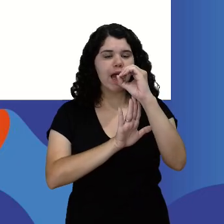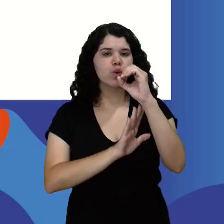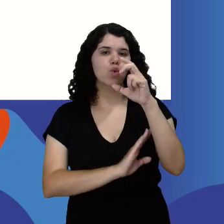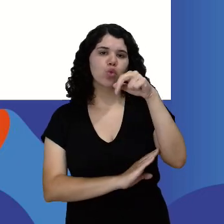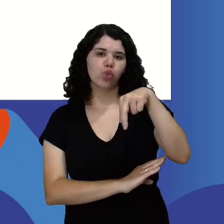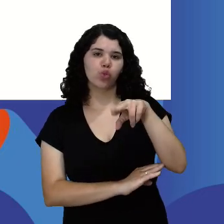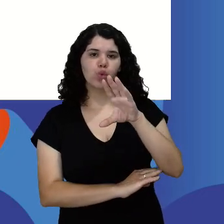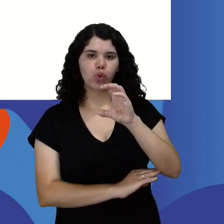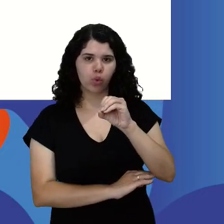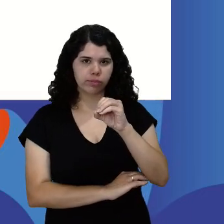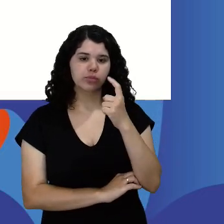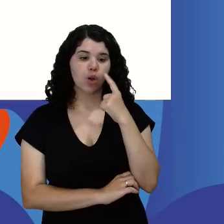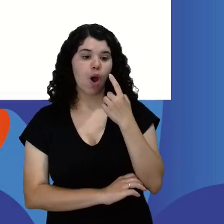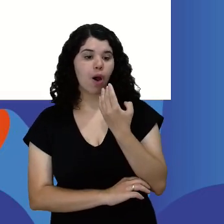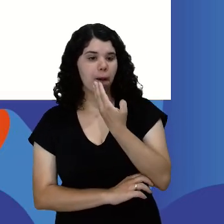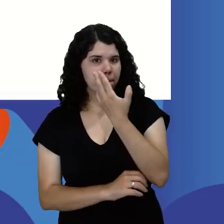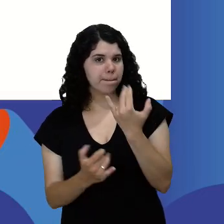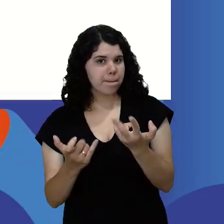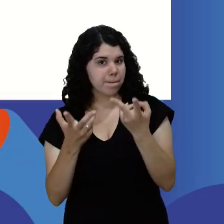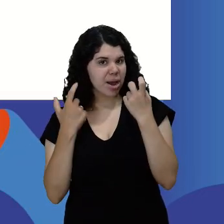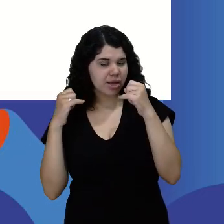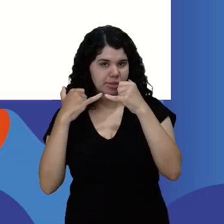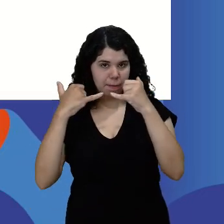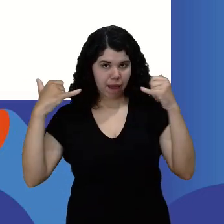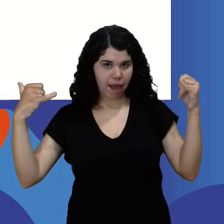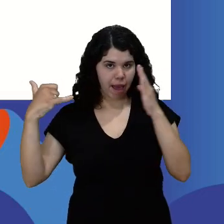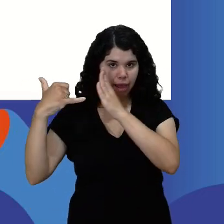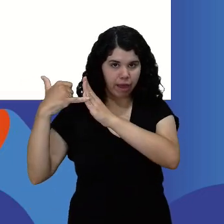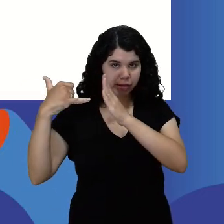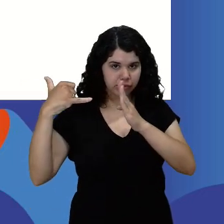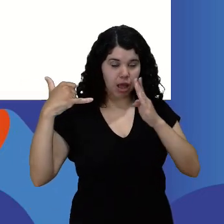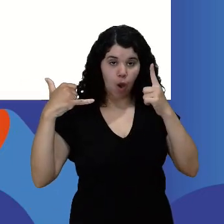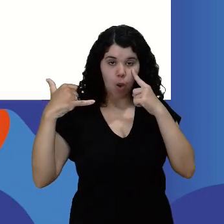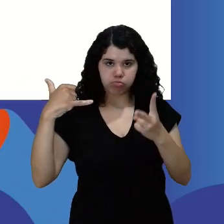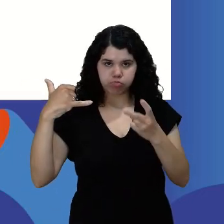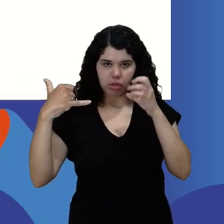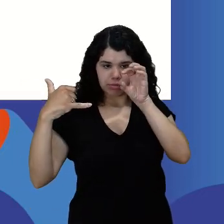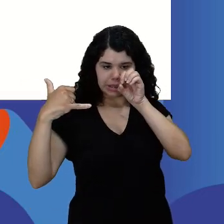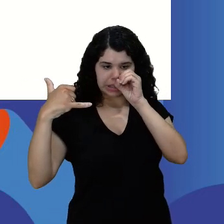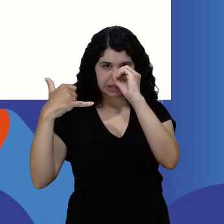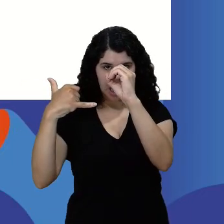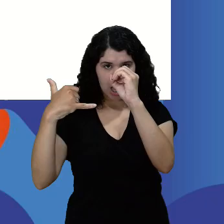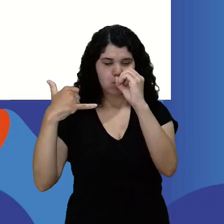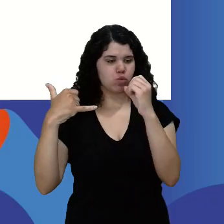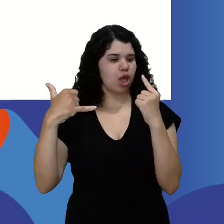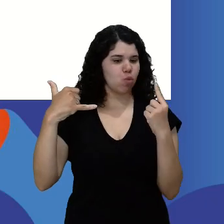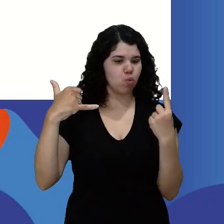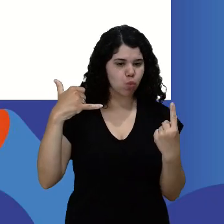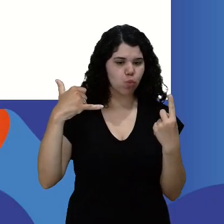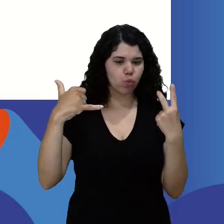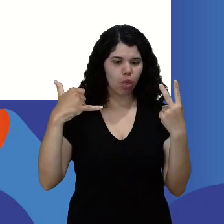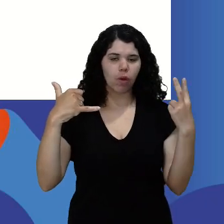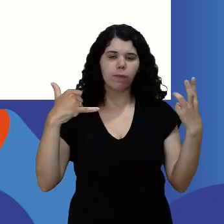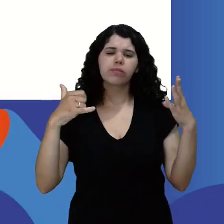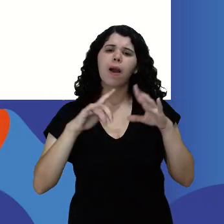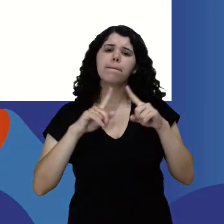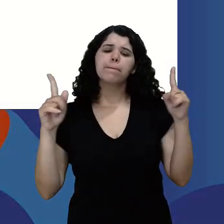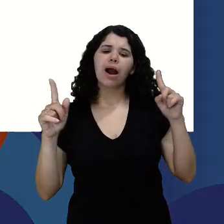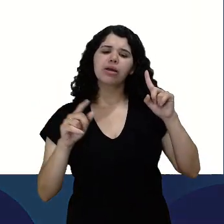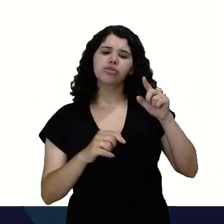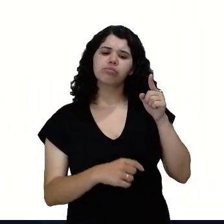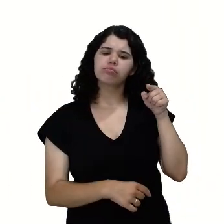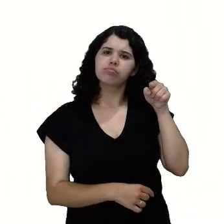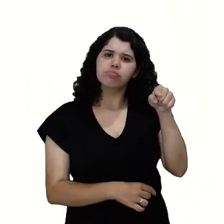bora observar essa reta numérica aqui. Então, perceba que eu tenho ali o 0, eu tenho ali o 1, mas eu quero identificar qual é o